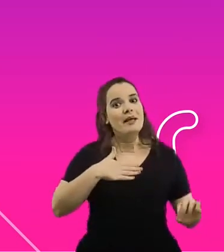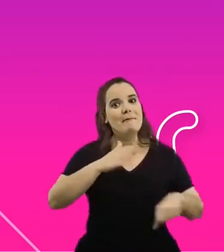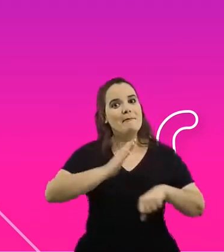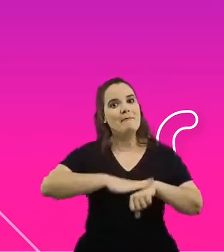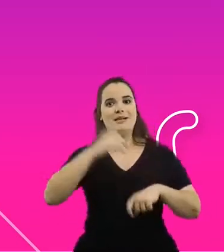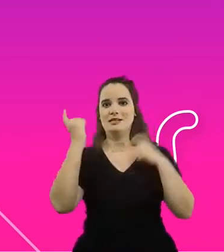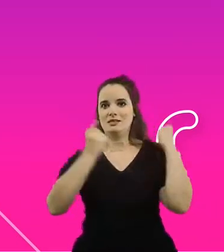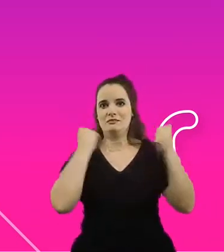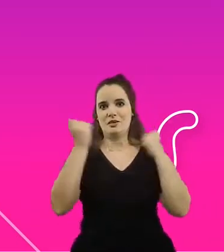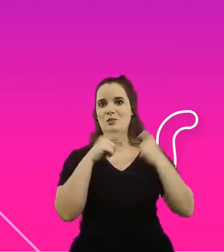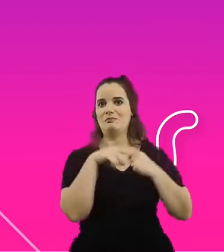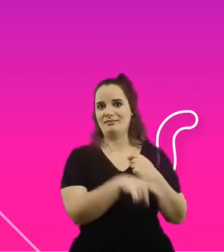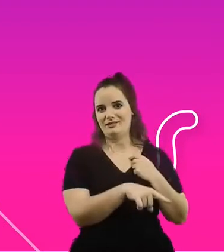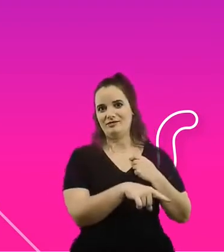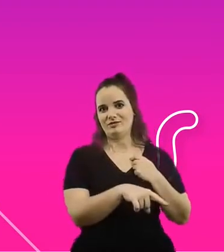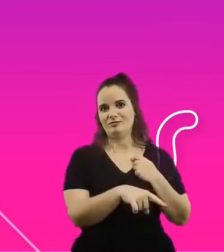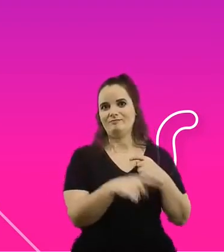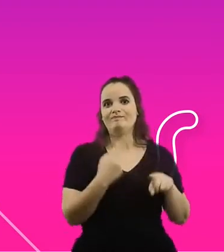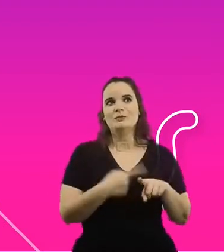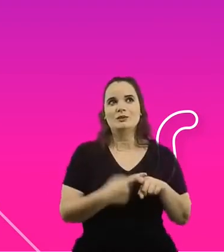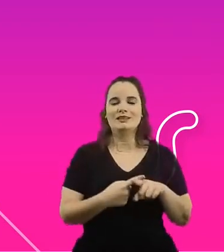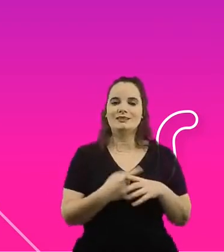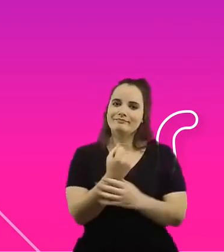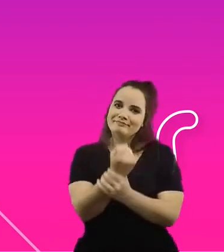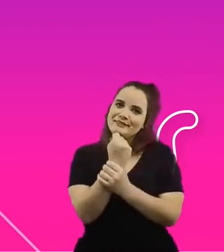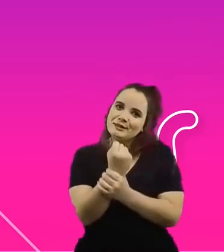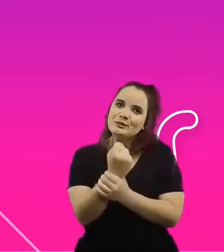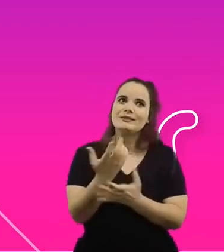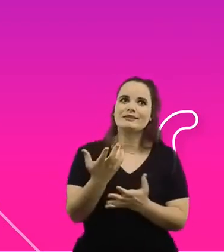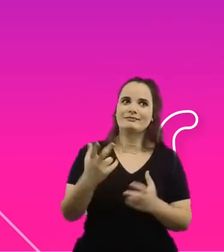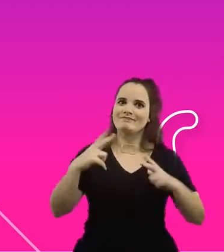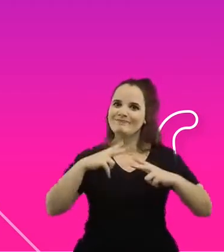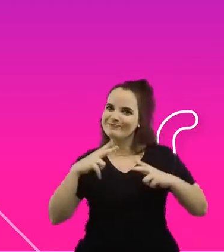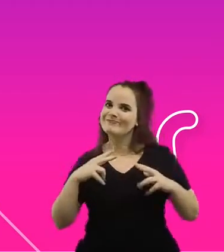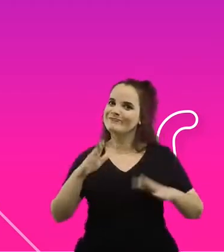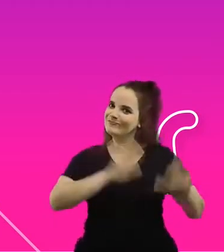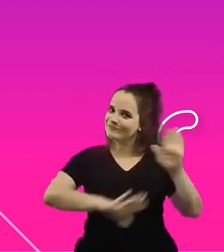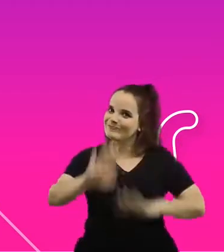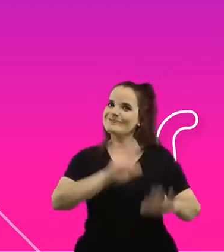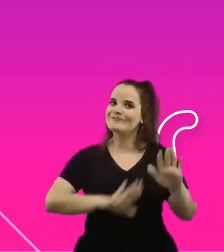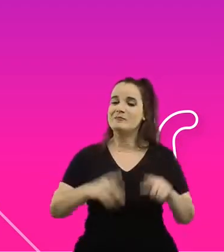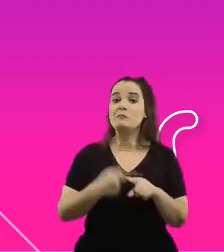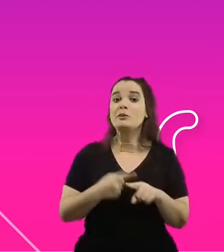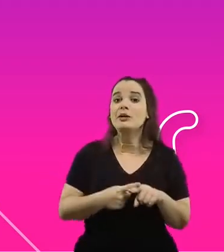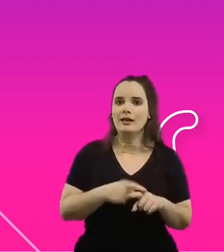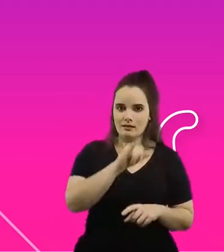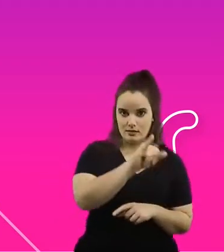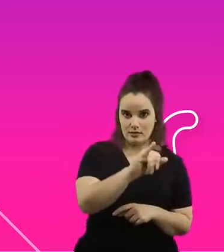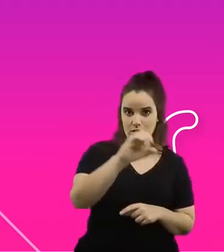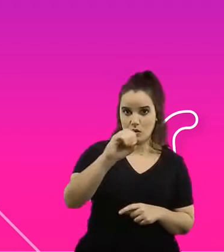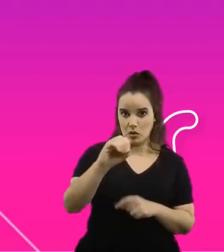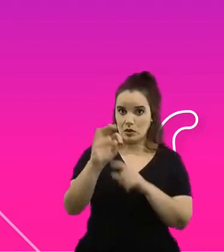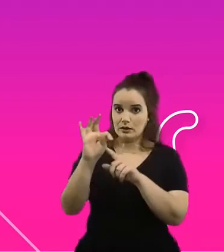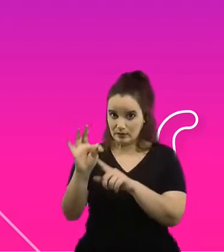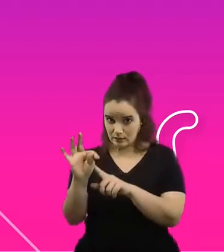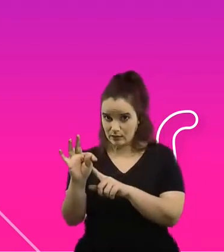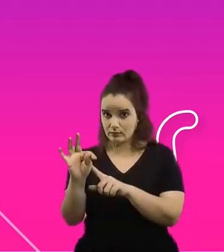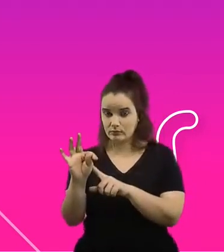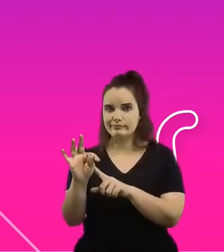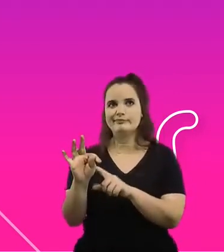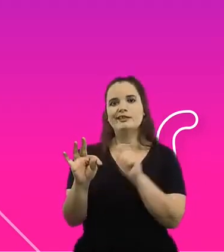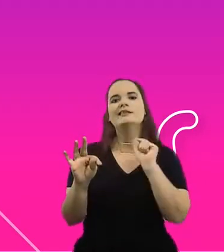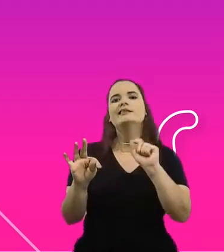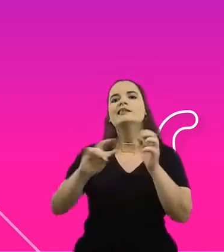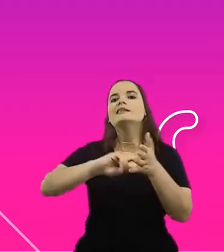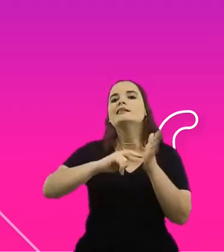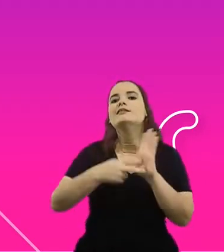privacidade. E por que eu digo isso? Porque na internet das coisas, isso significa que os objetos que a gente usa no nosso